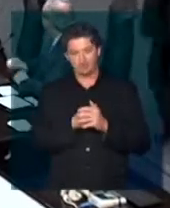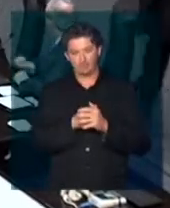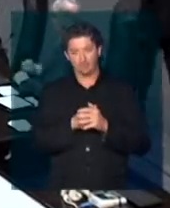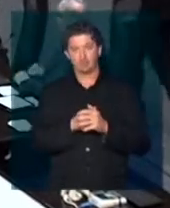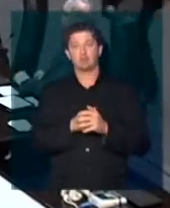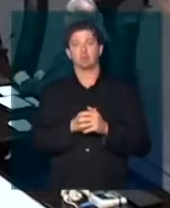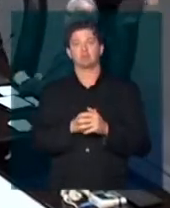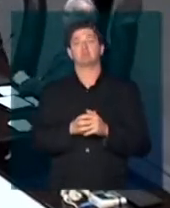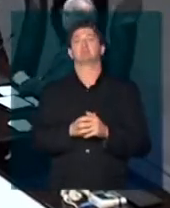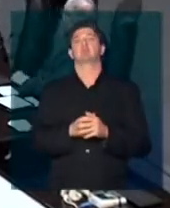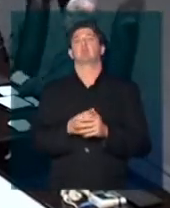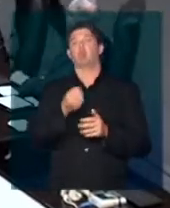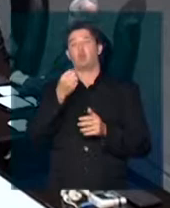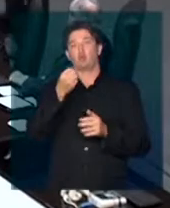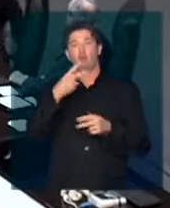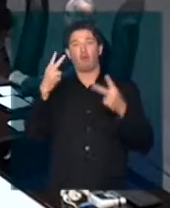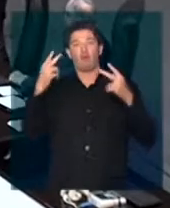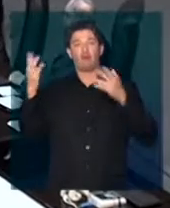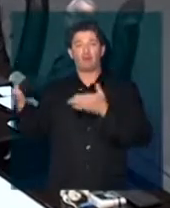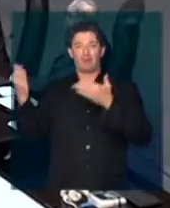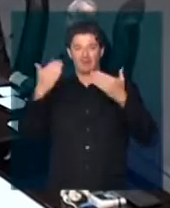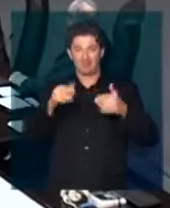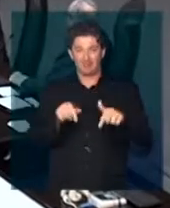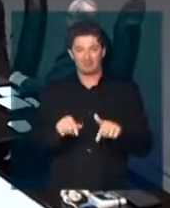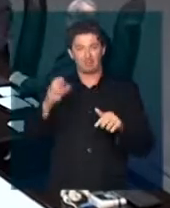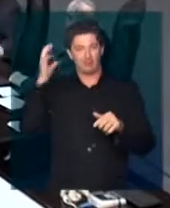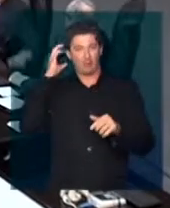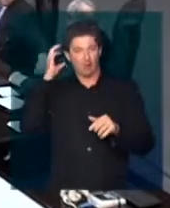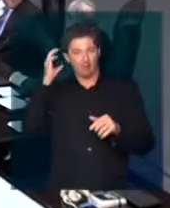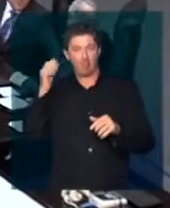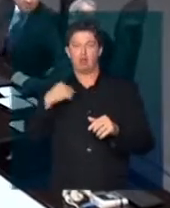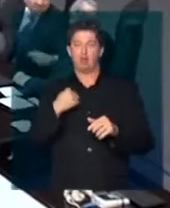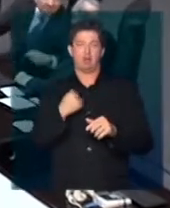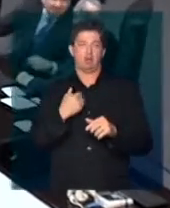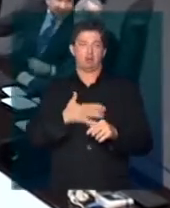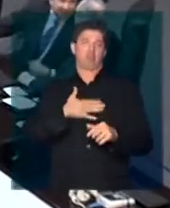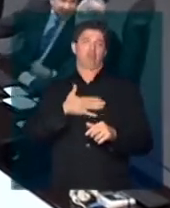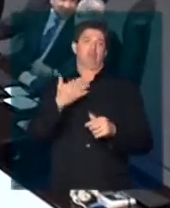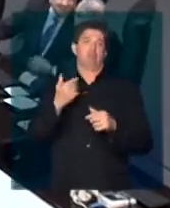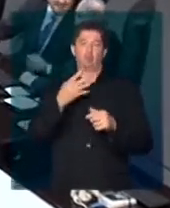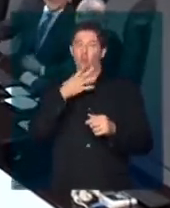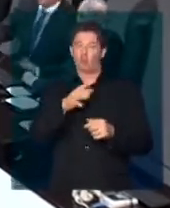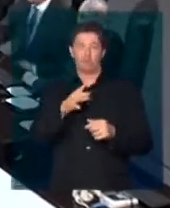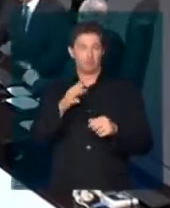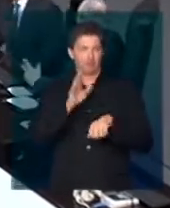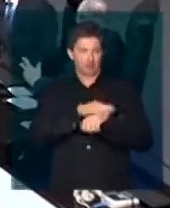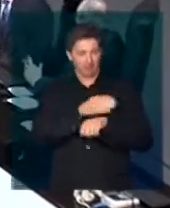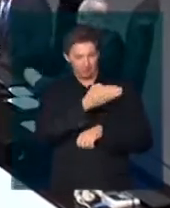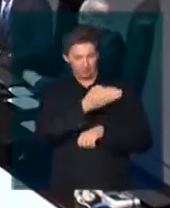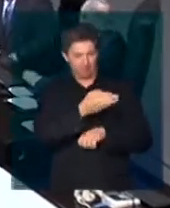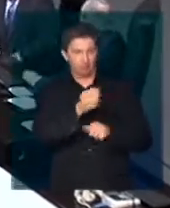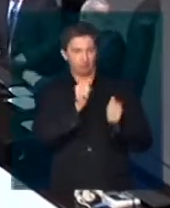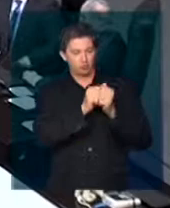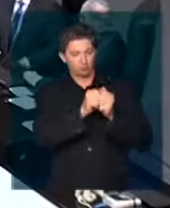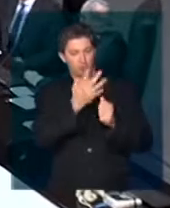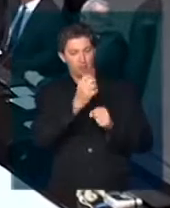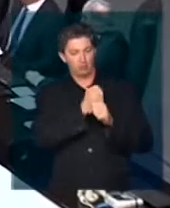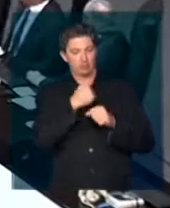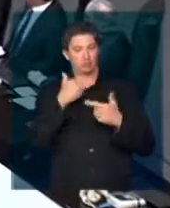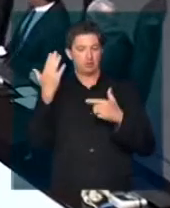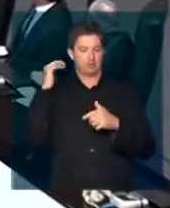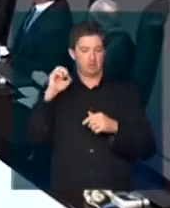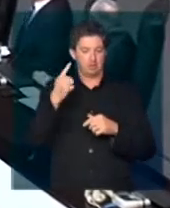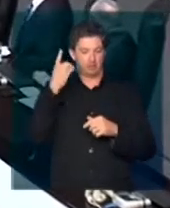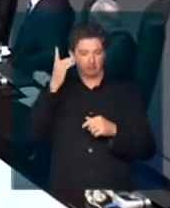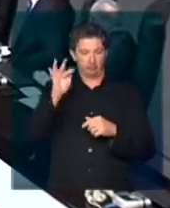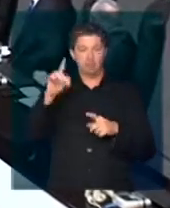que o trazem a Cuiabá. Eu não tive o privilégio de conviver durante o meu mandato com Vossa Excelência, mas